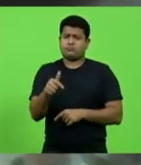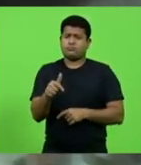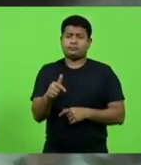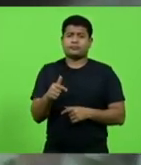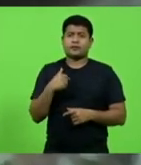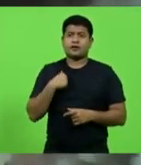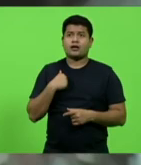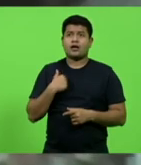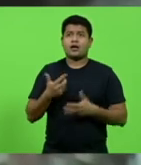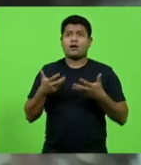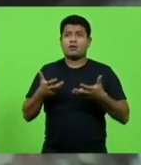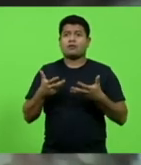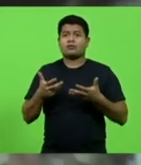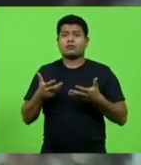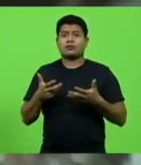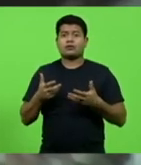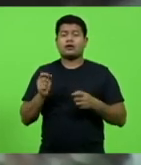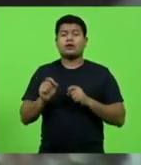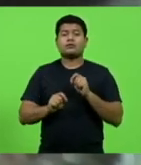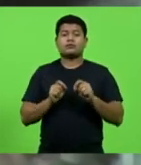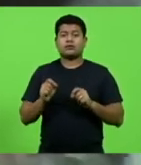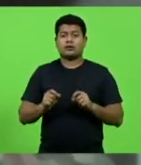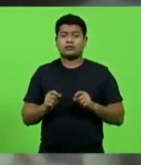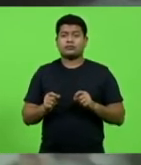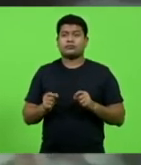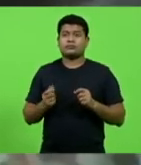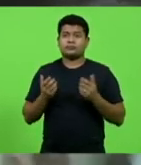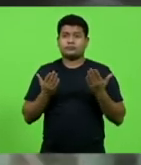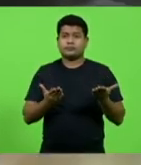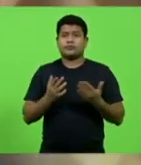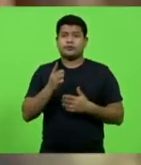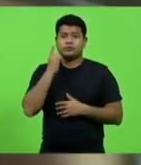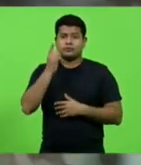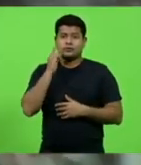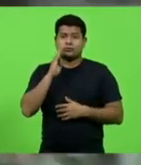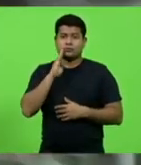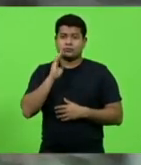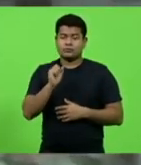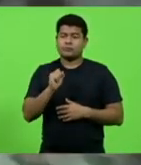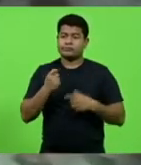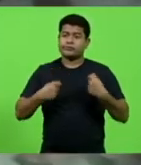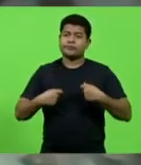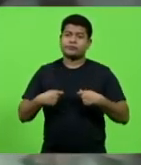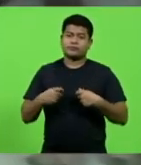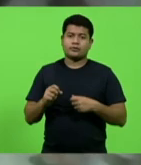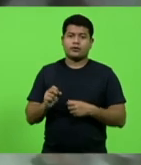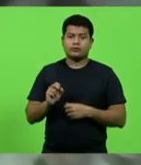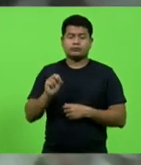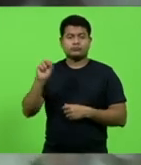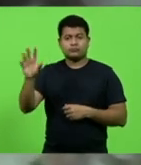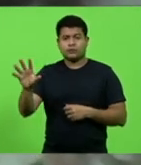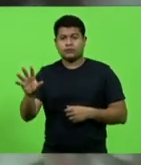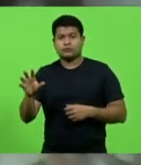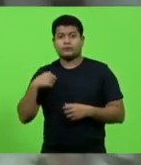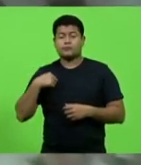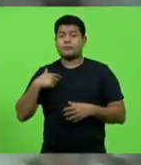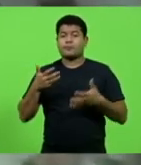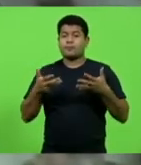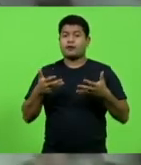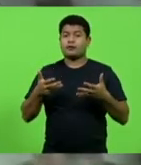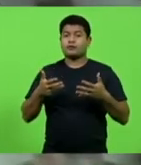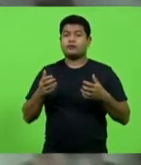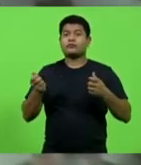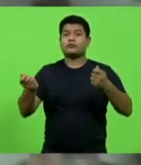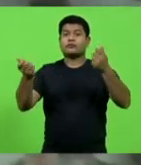quero resgatar. É pena que o deputado Bruno se ausentou, né? Mas eu vou trazer dele